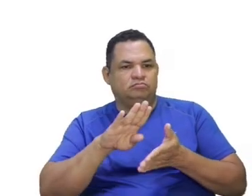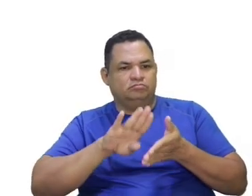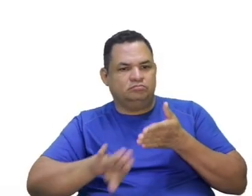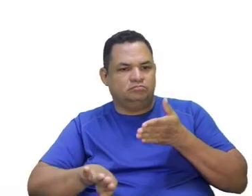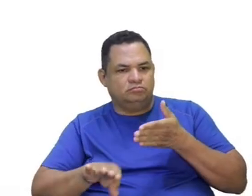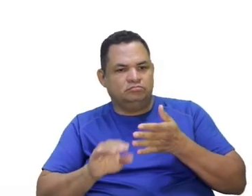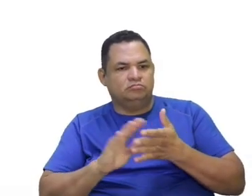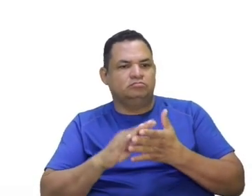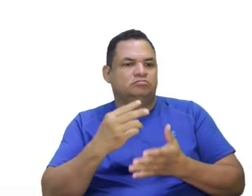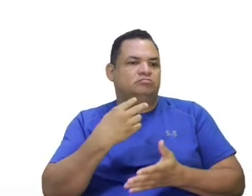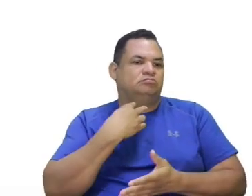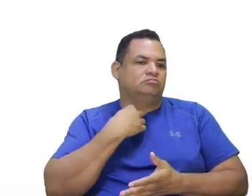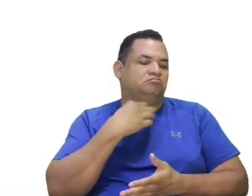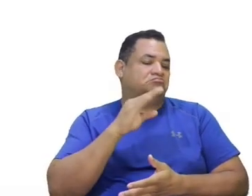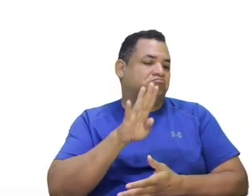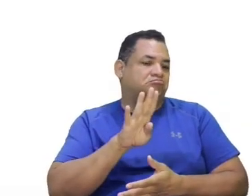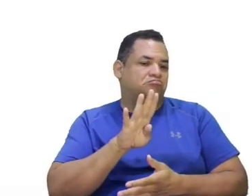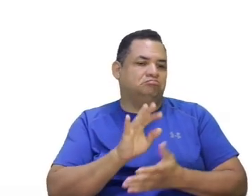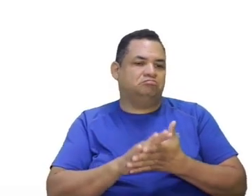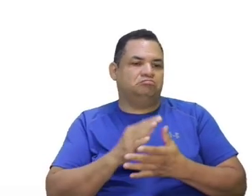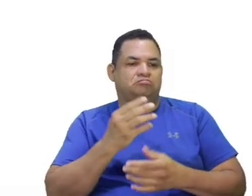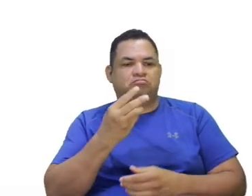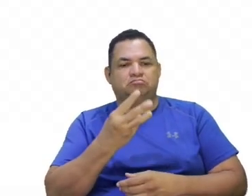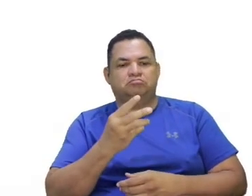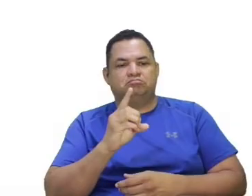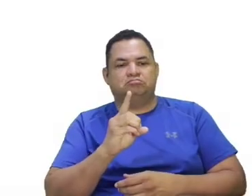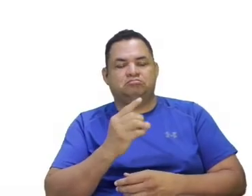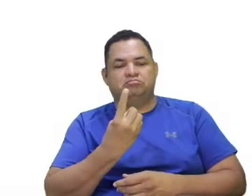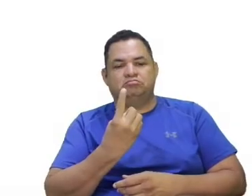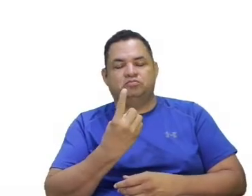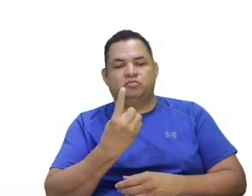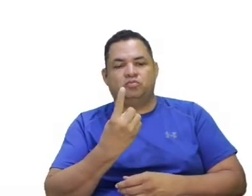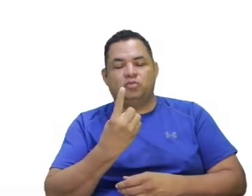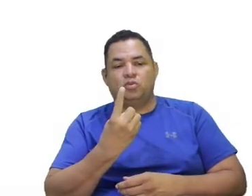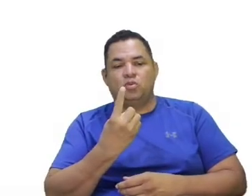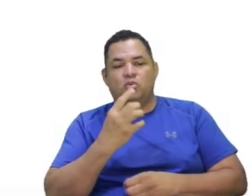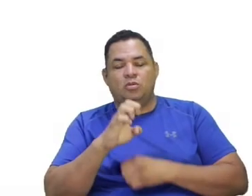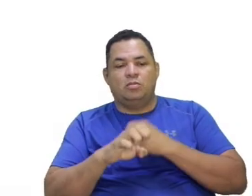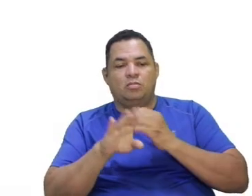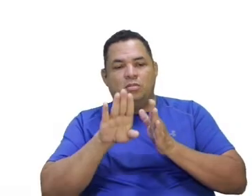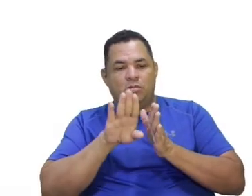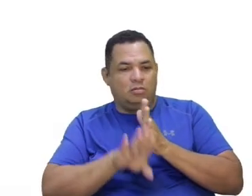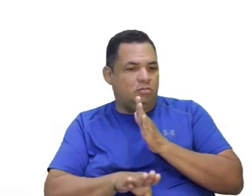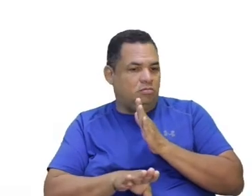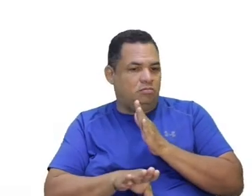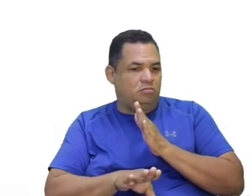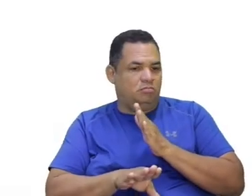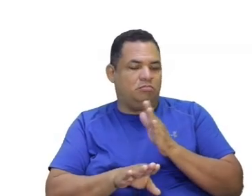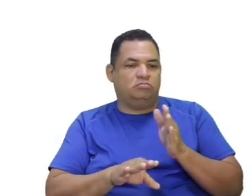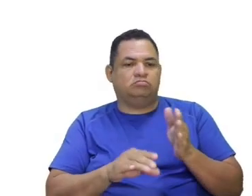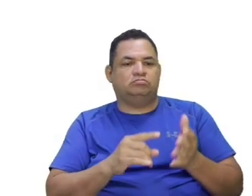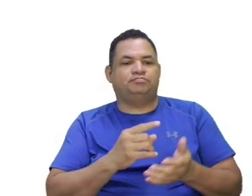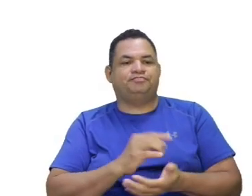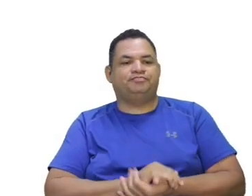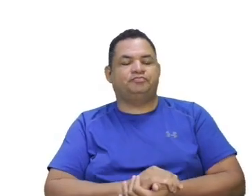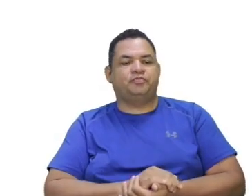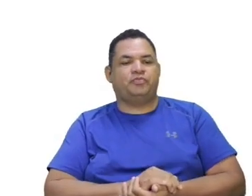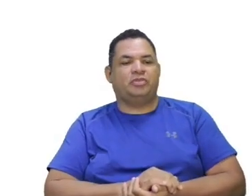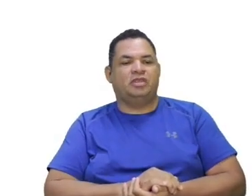retirado. Não poderia ser a letra D, porque aqui ele tem um elétron a menos que o original nosso